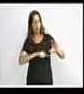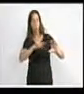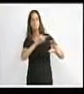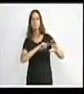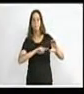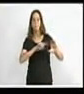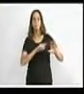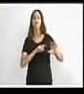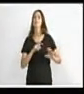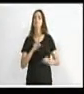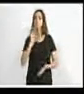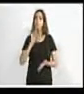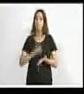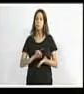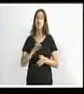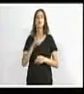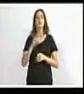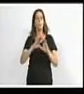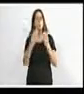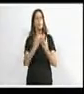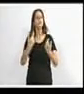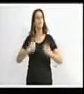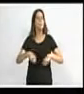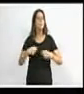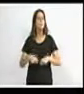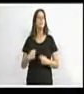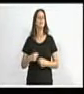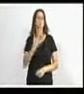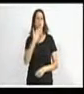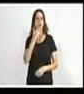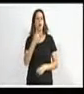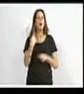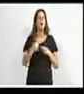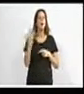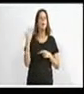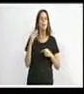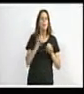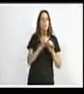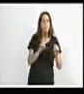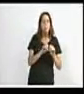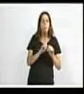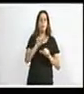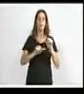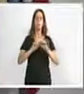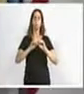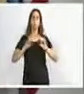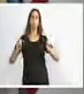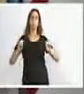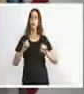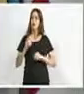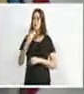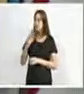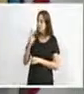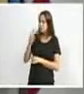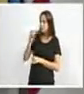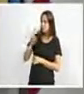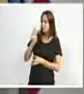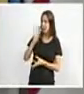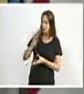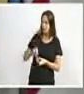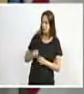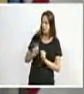precisa dessa ajuda, precisa dessas águas. O prefeito realmente está preocupado. Ô, nobre parceiro, eu precisava de 2 minutinhos só para dar uma conclusão